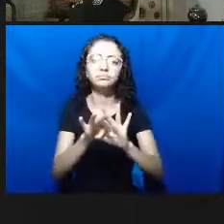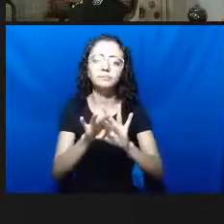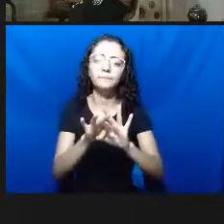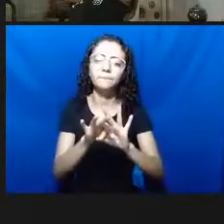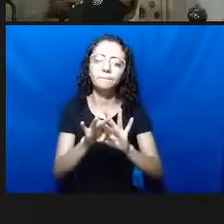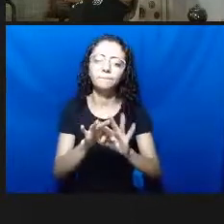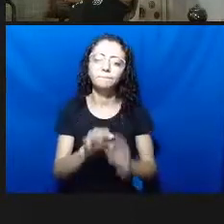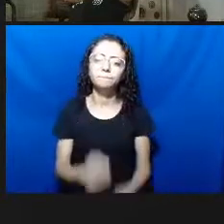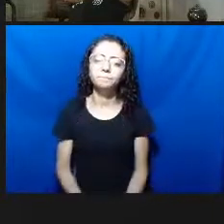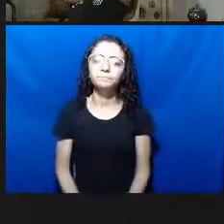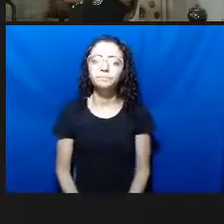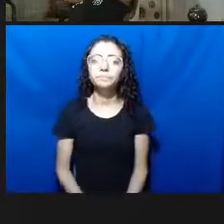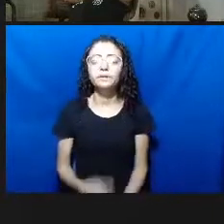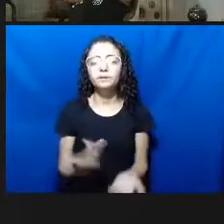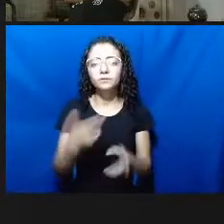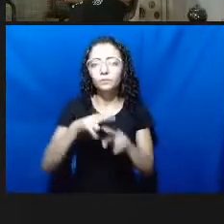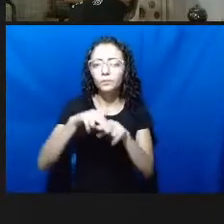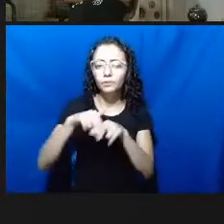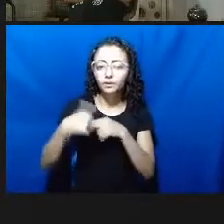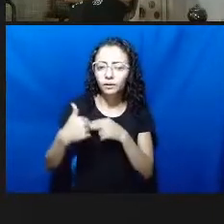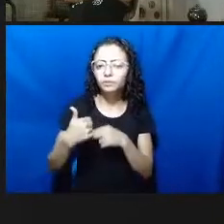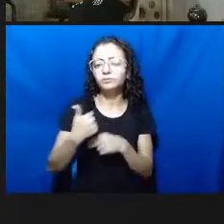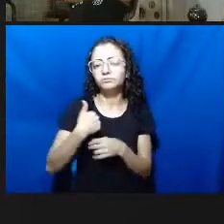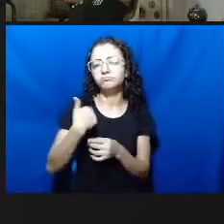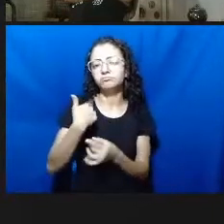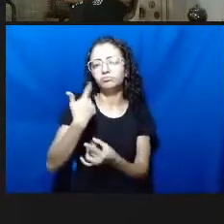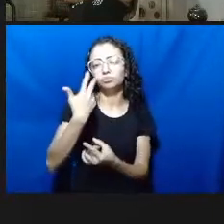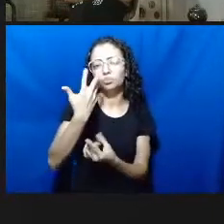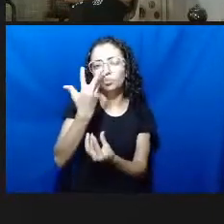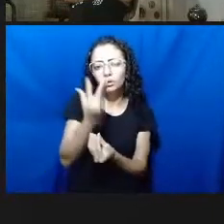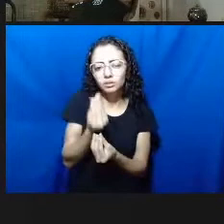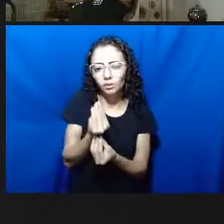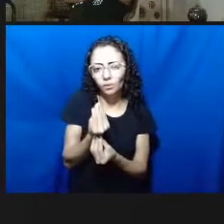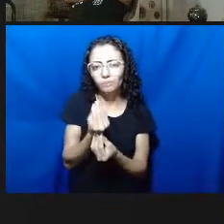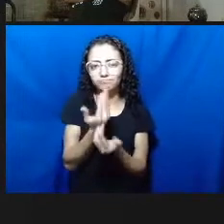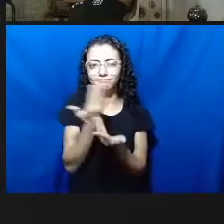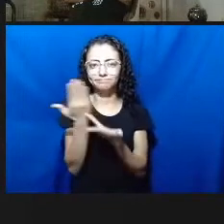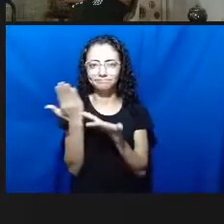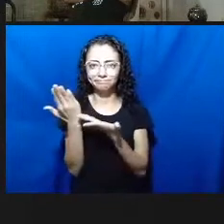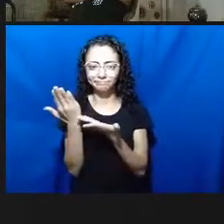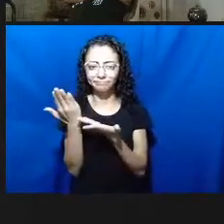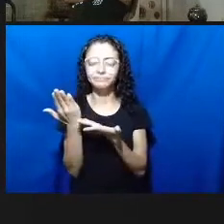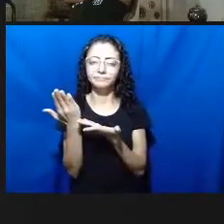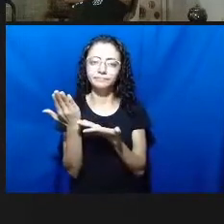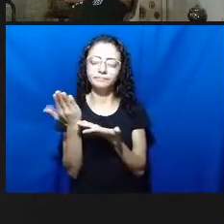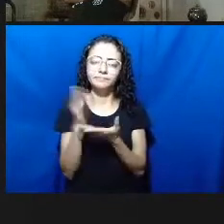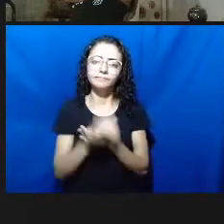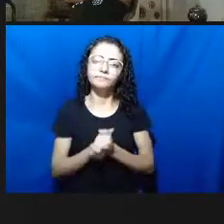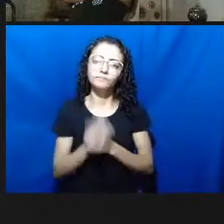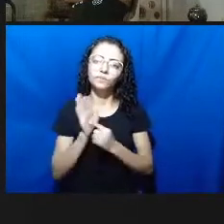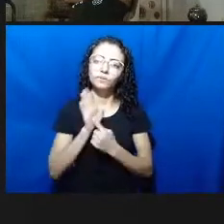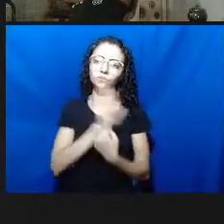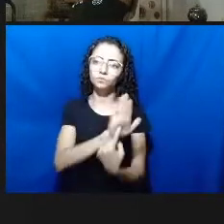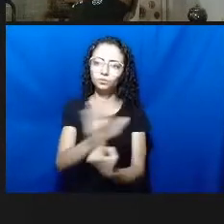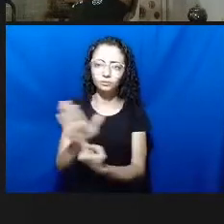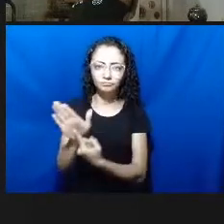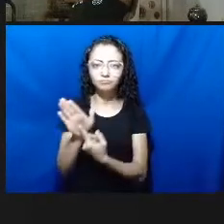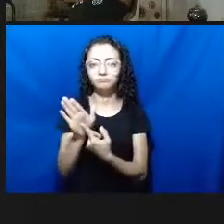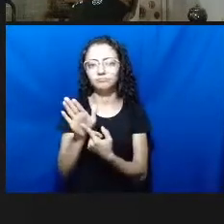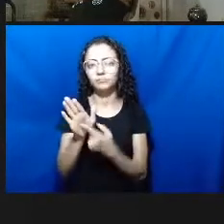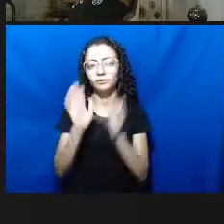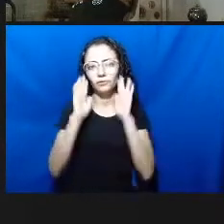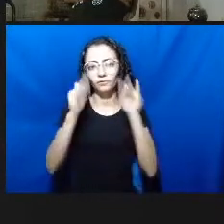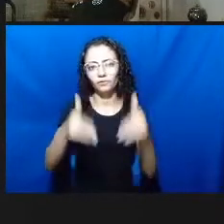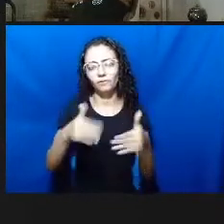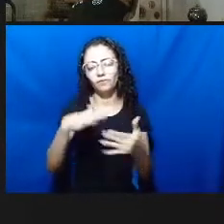é a causa disso que esta obra, numa exposição sobre